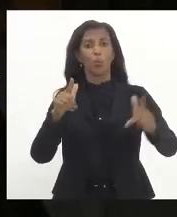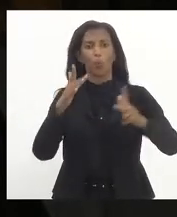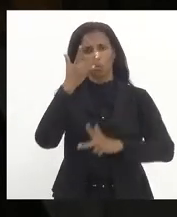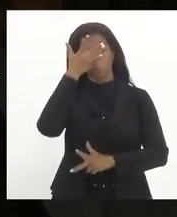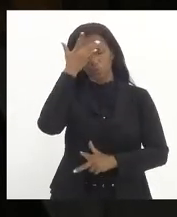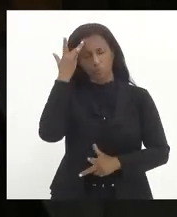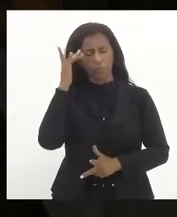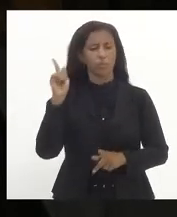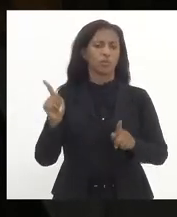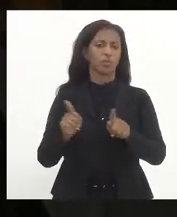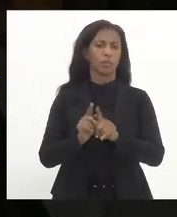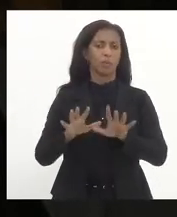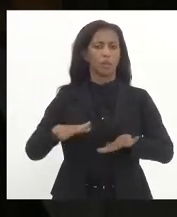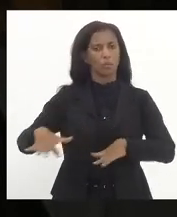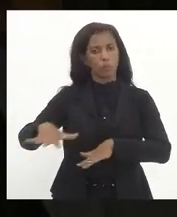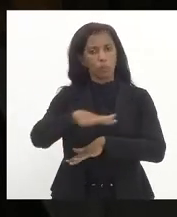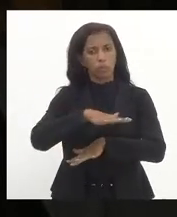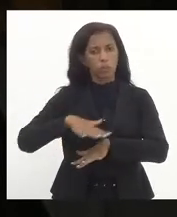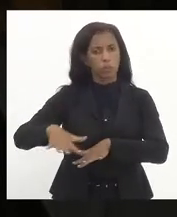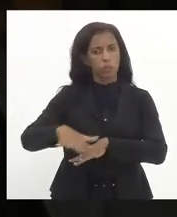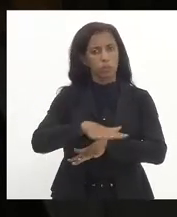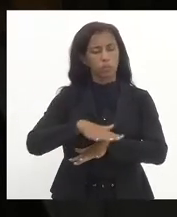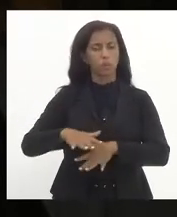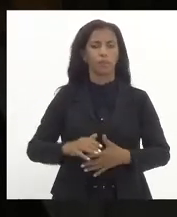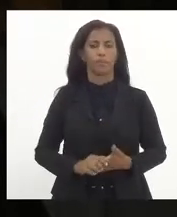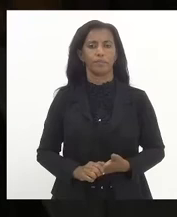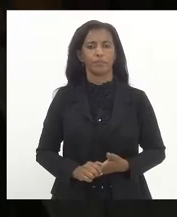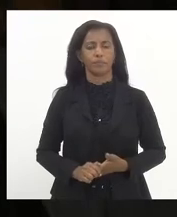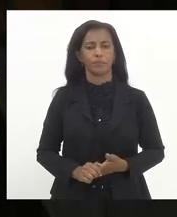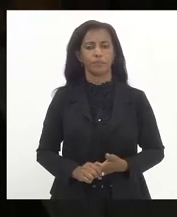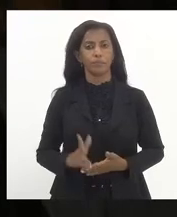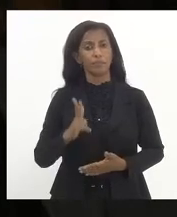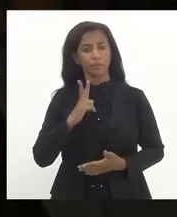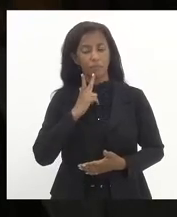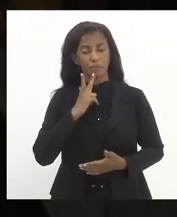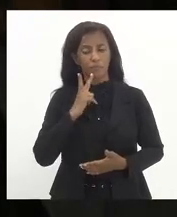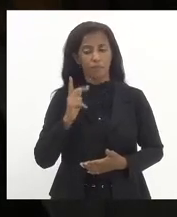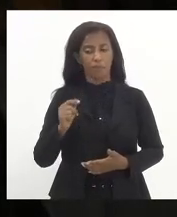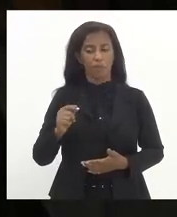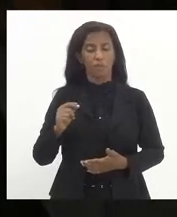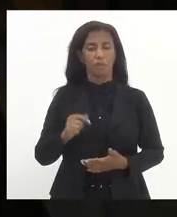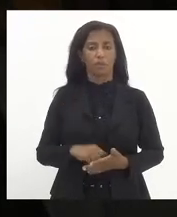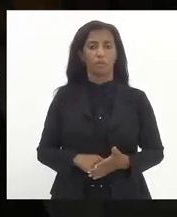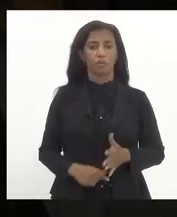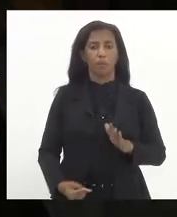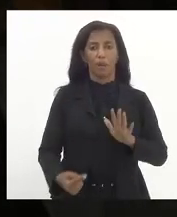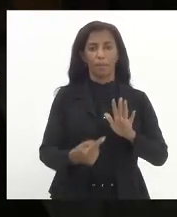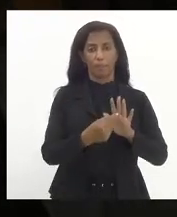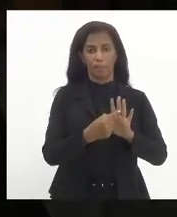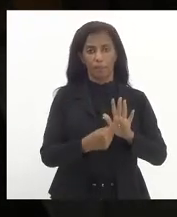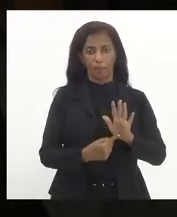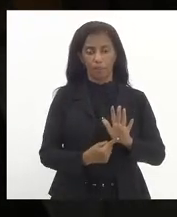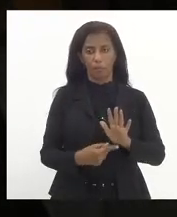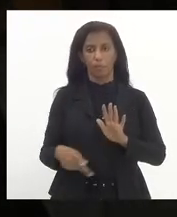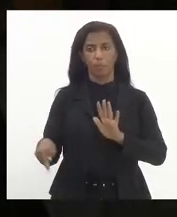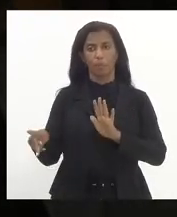interlocutores desse campo. Eu situo entre eles a própria